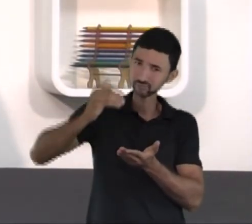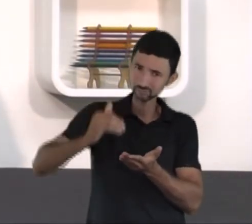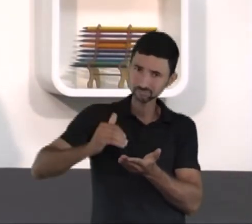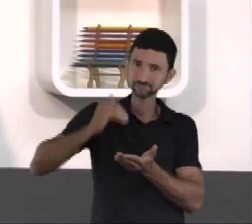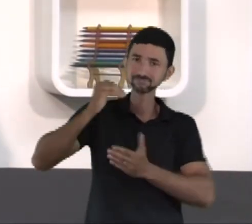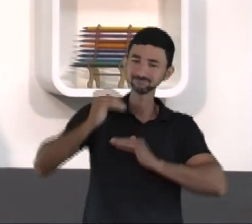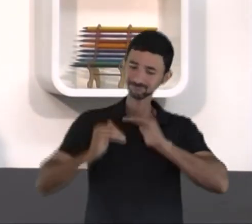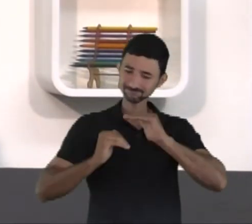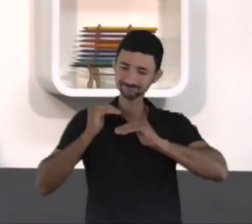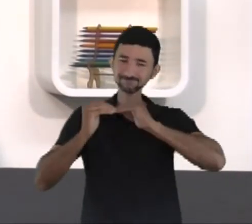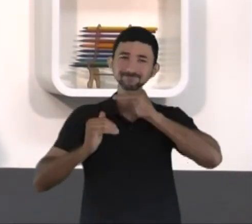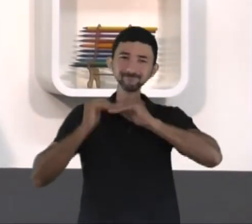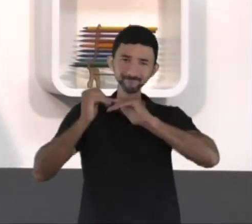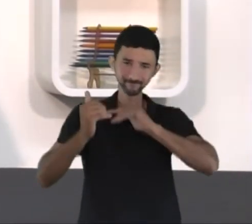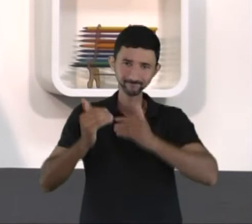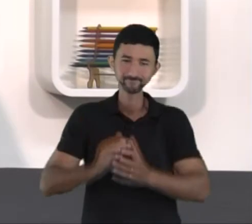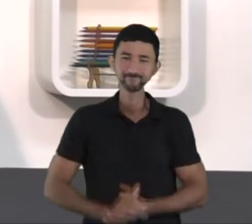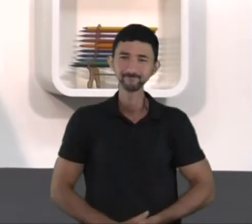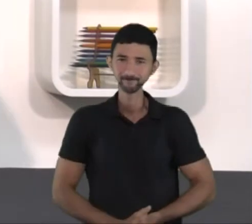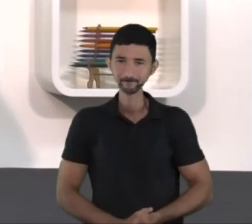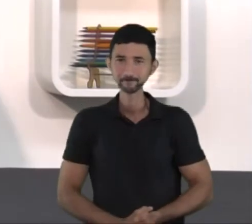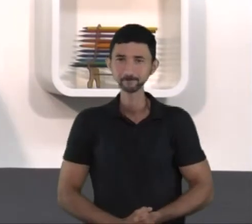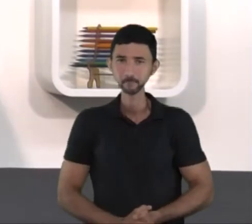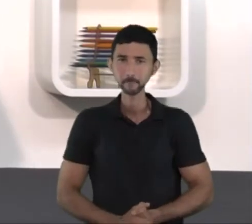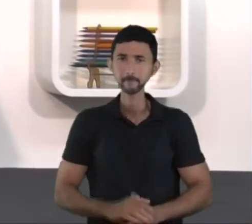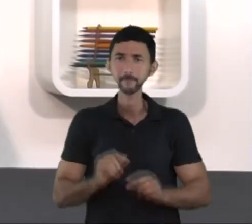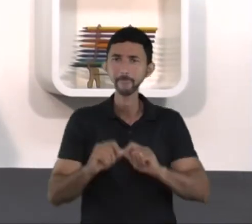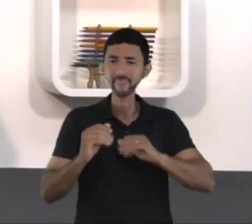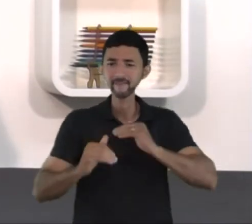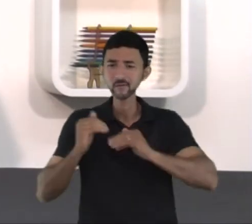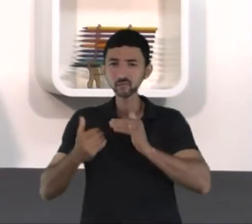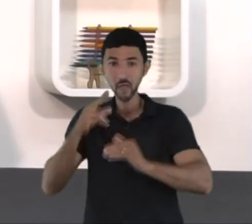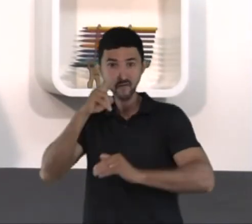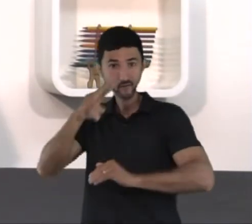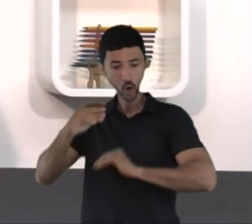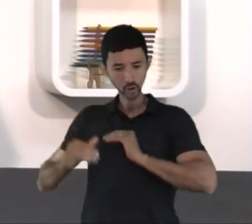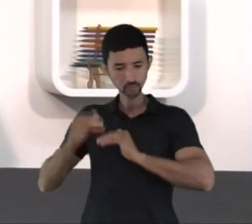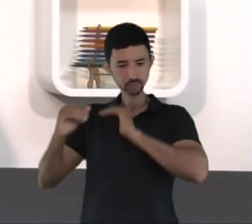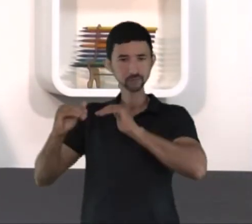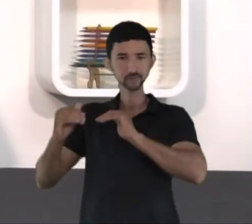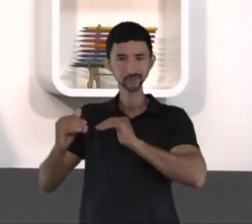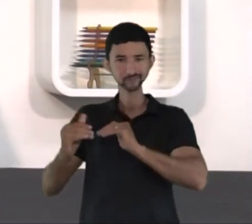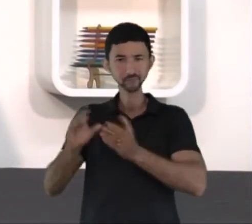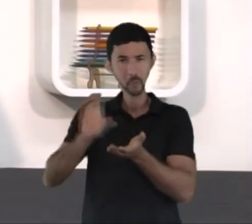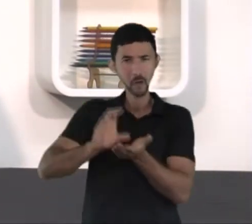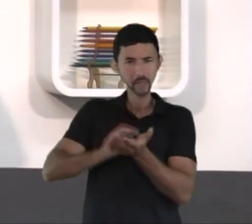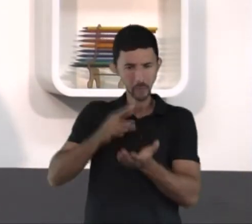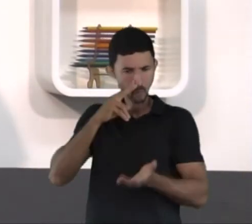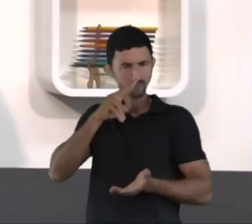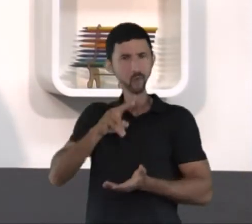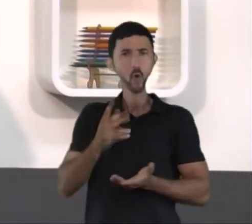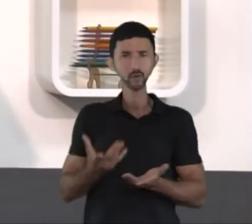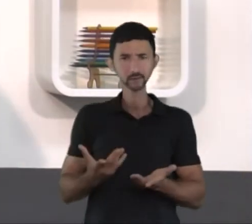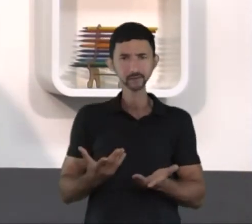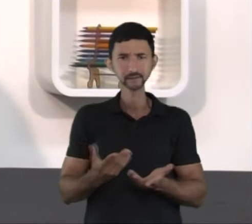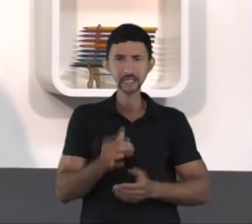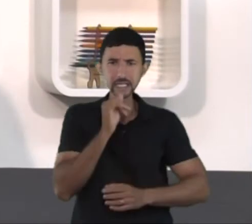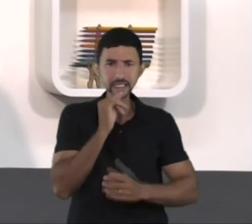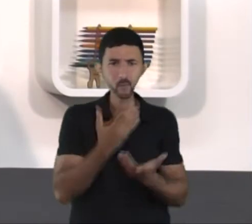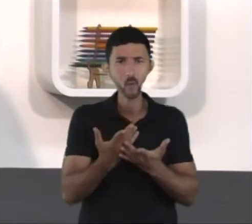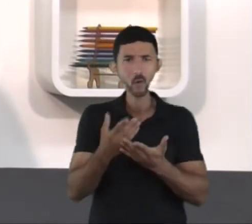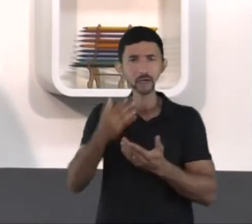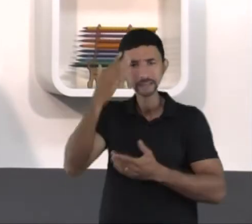Foi passando de fase, ele foi evoluindo. Olha, quando tu evolui, tu fica mais forte. O capitalismo ele ficou mais forte. Né? Só que a gente sabe que o